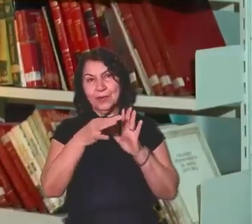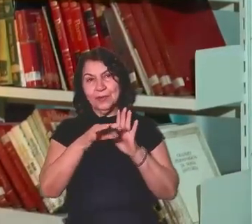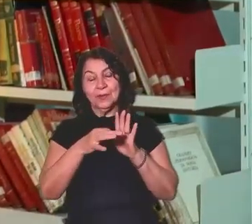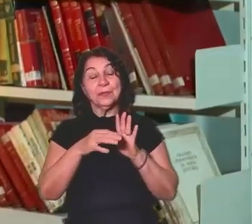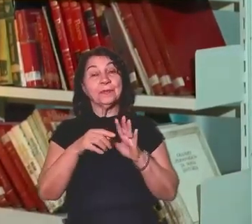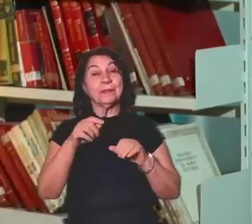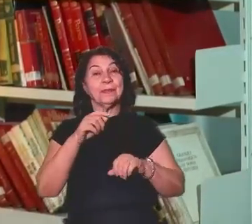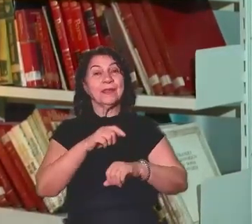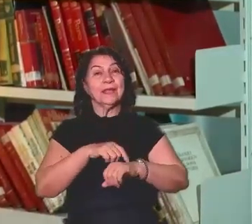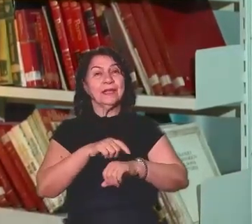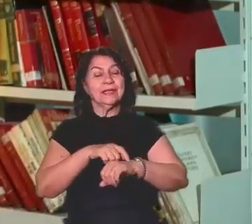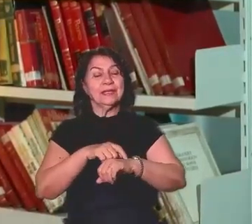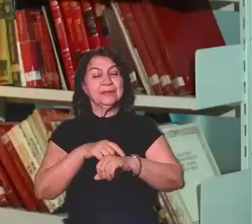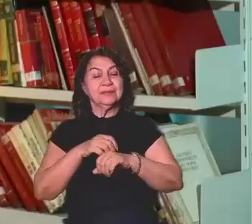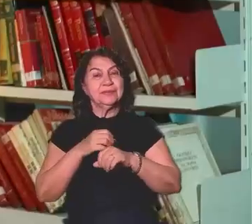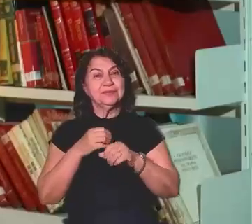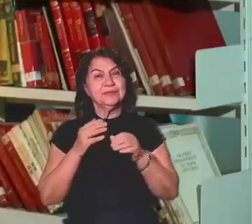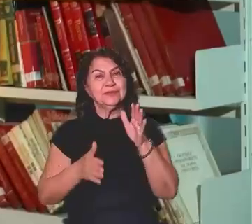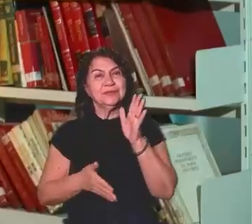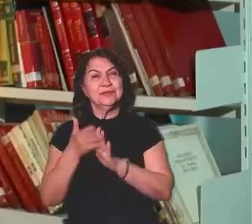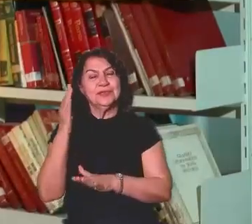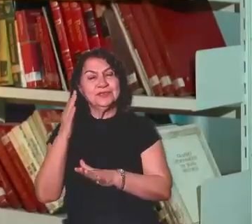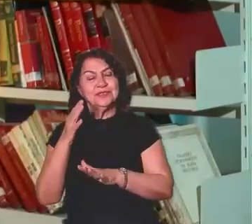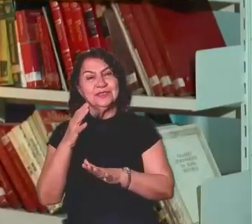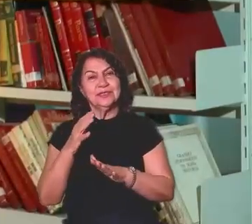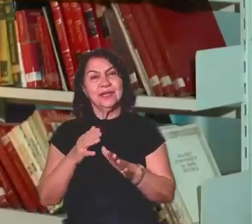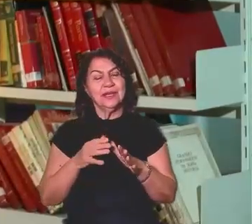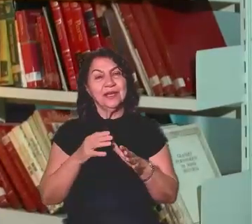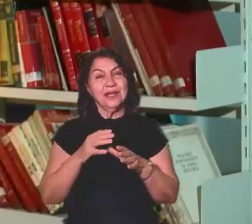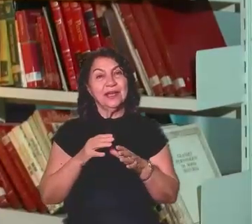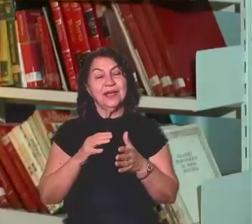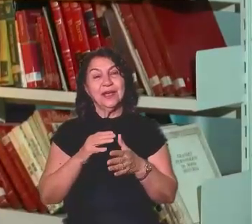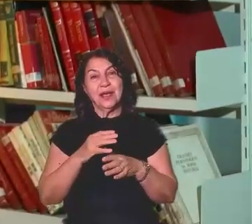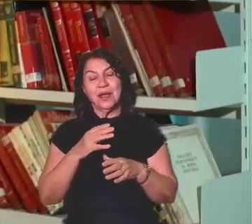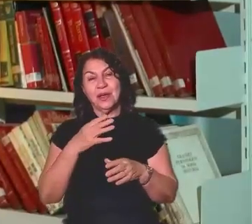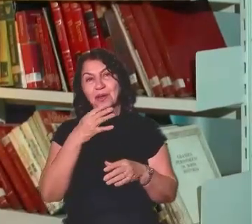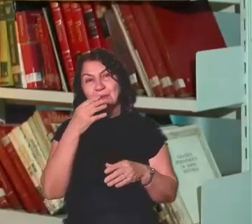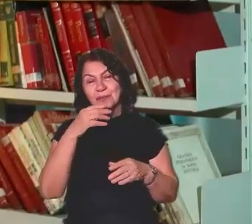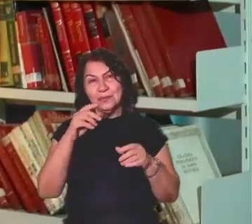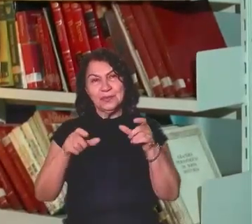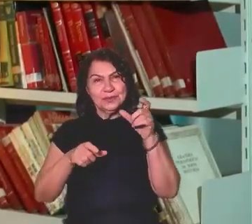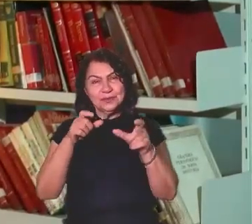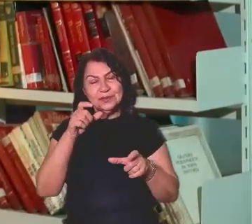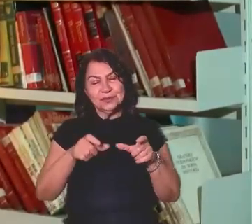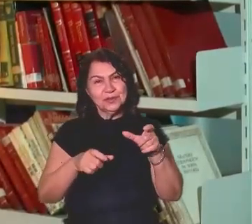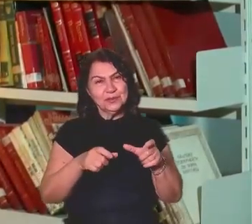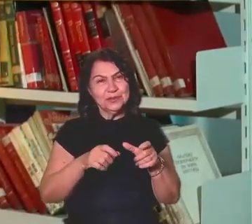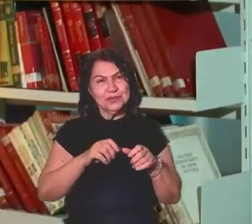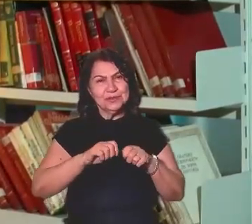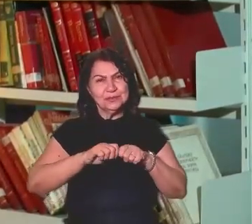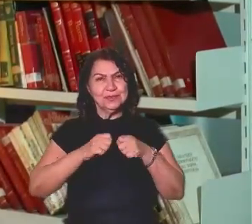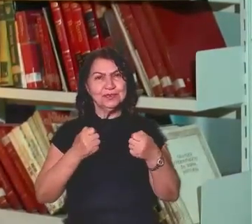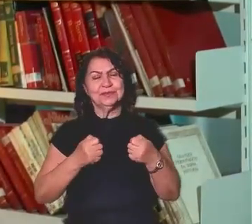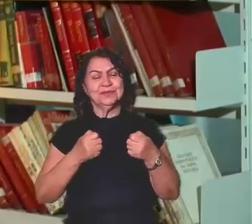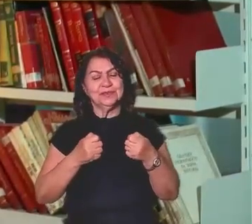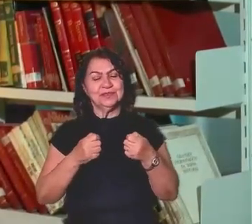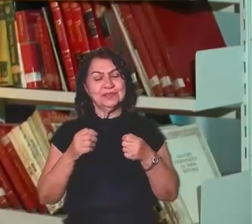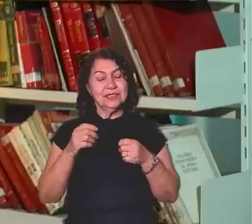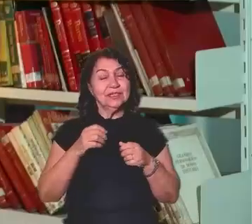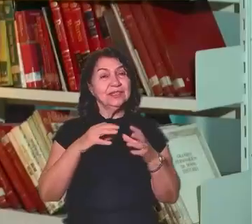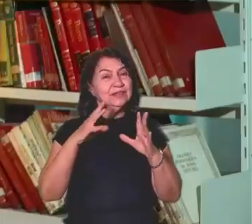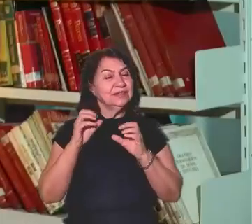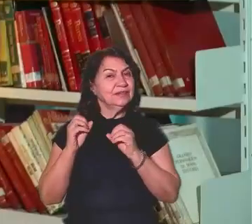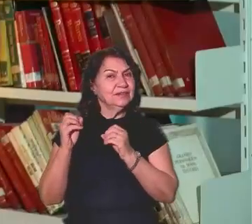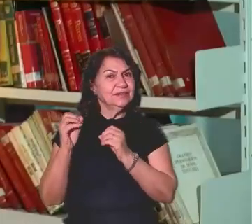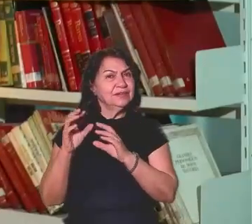Este é tempo de partido, tempo de homens partidos. Em vão percorremos volumes, viajamos e nos